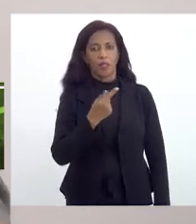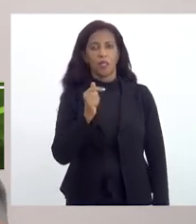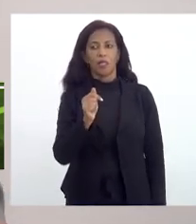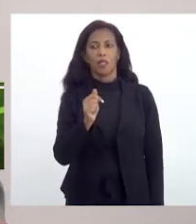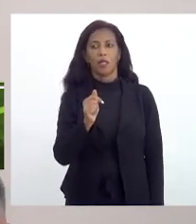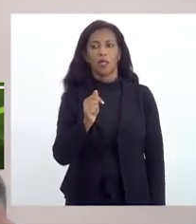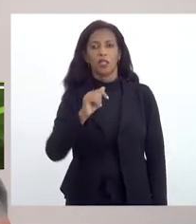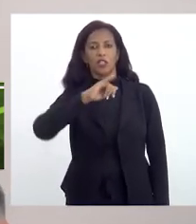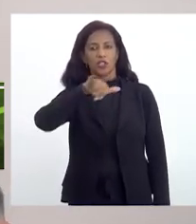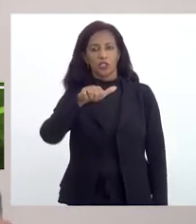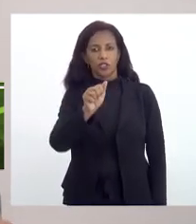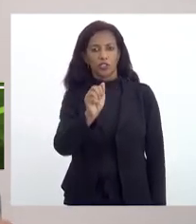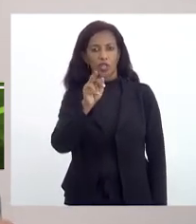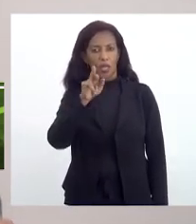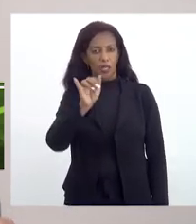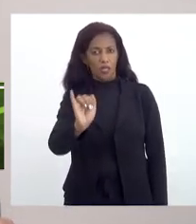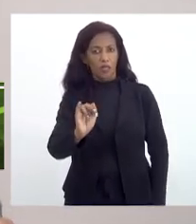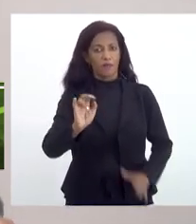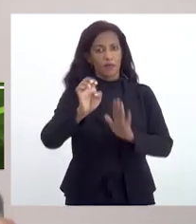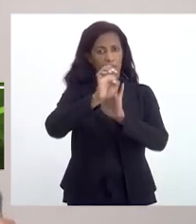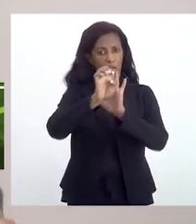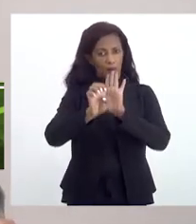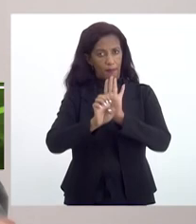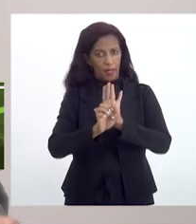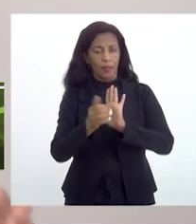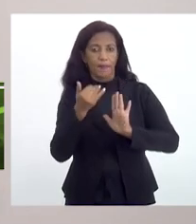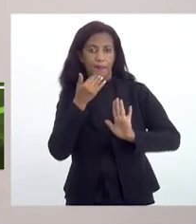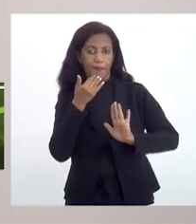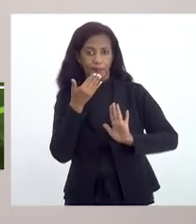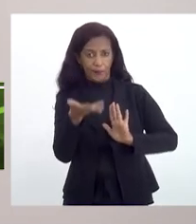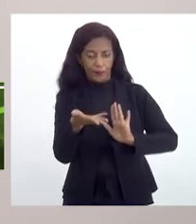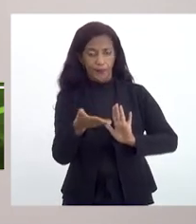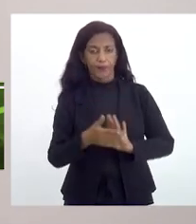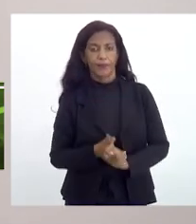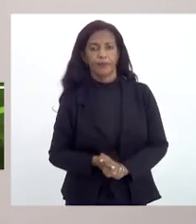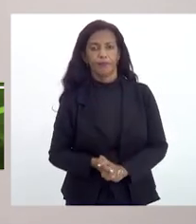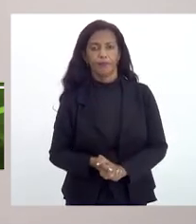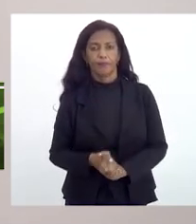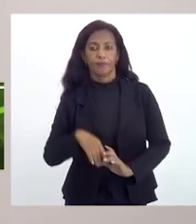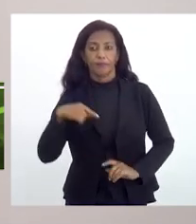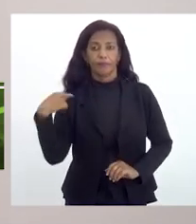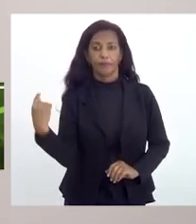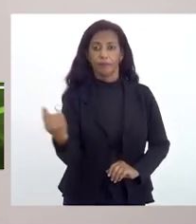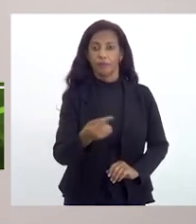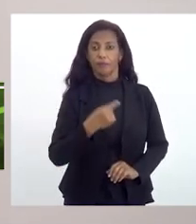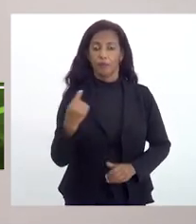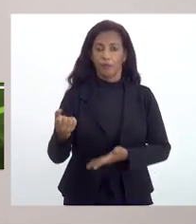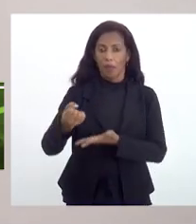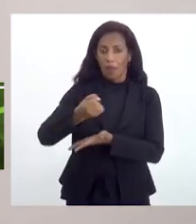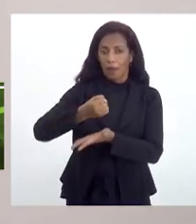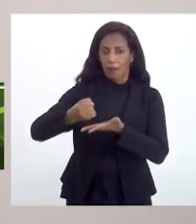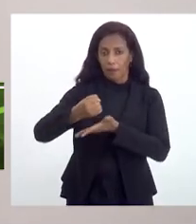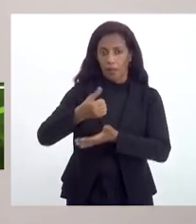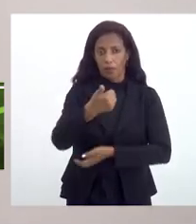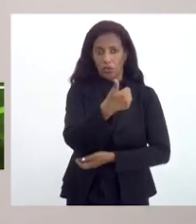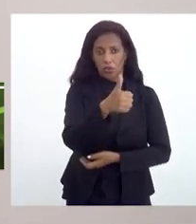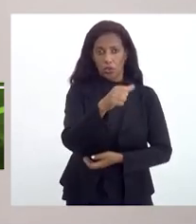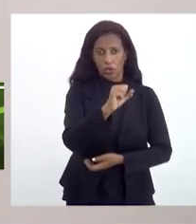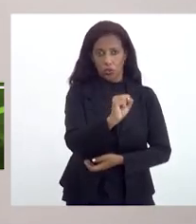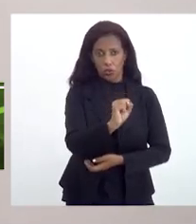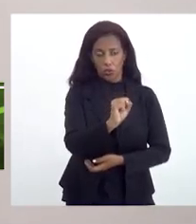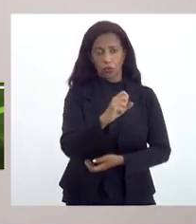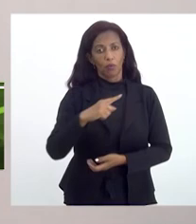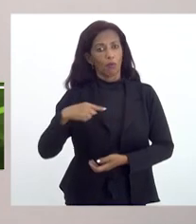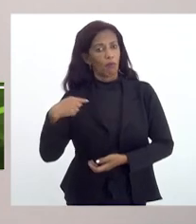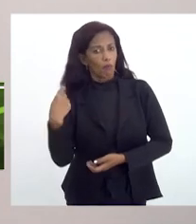7,4, no qual eles propõem que nós utilizemos a base de 18, mas